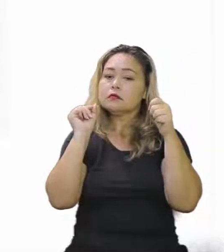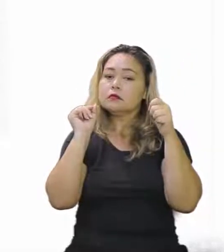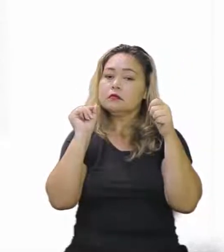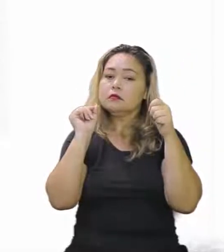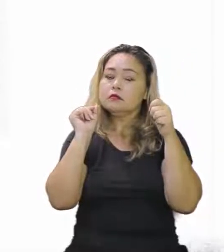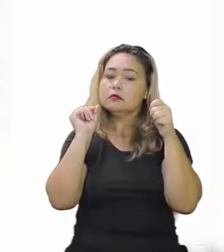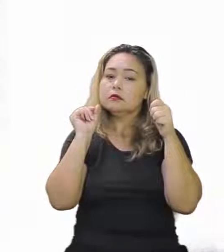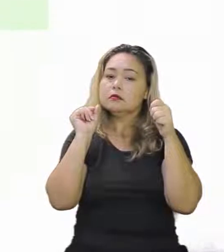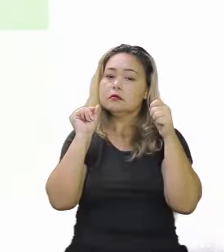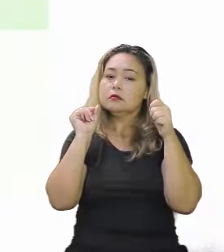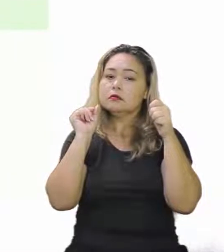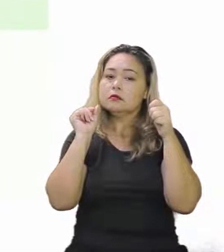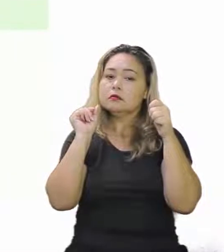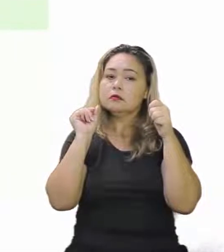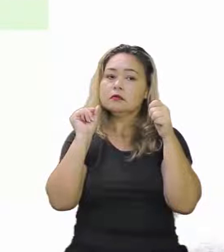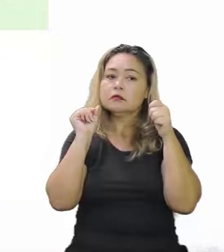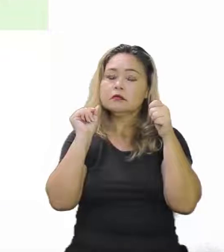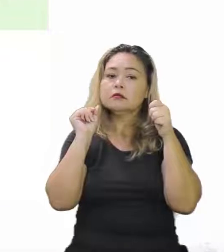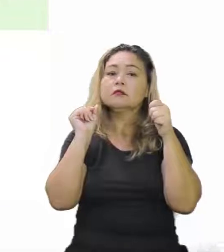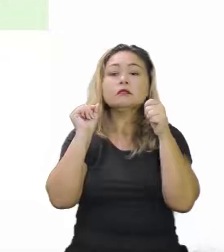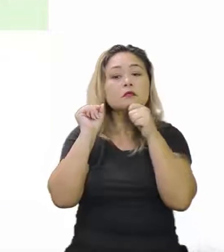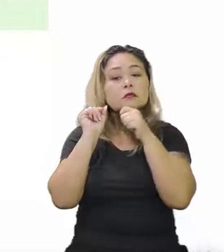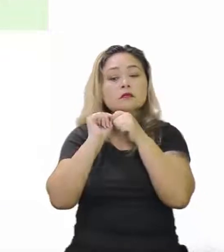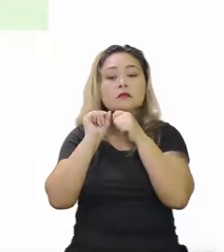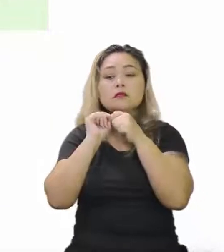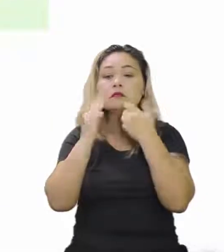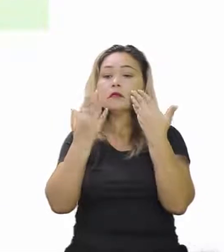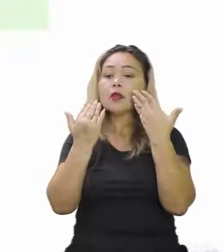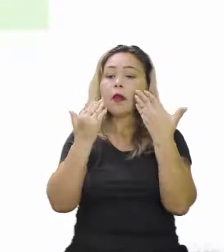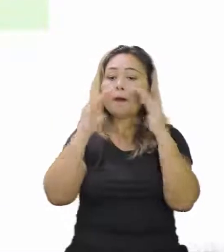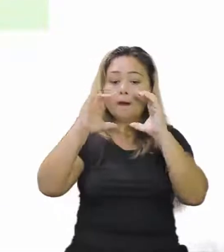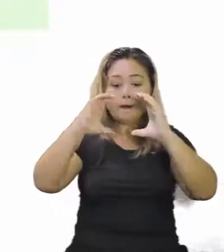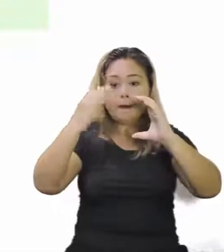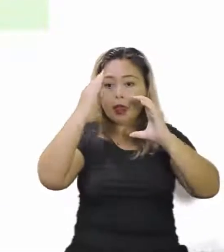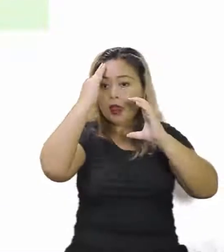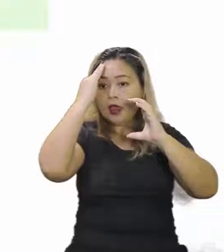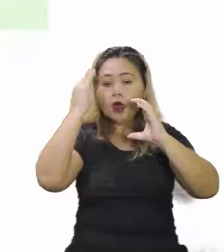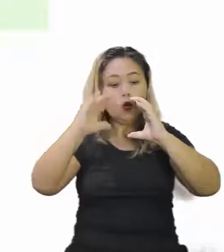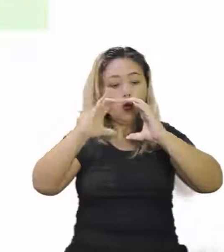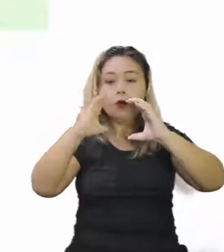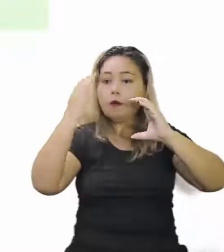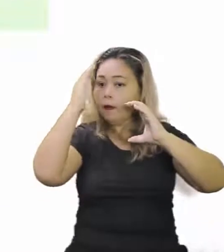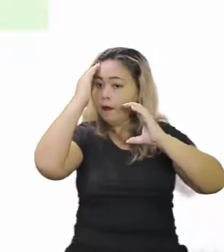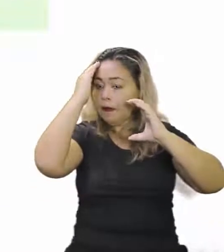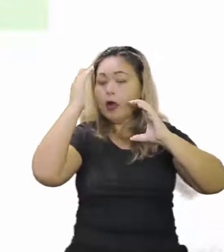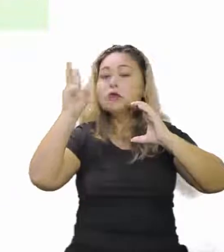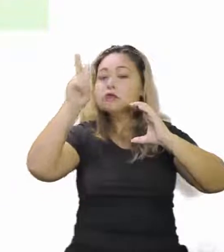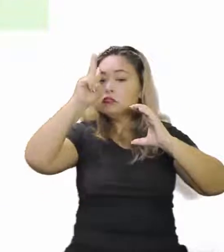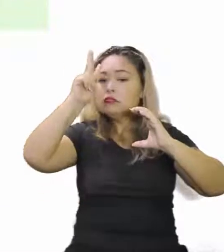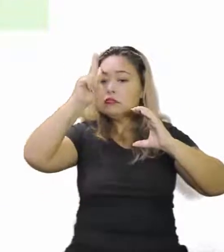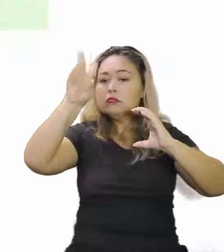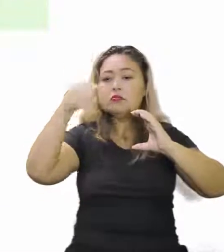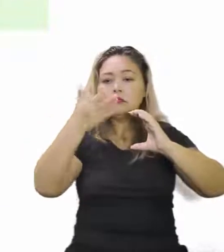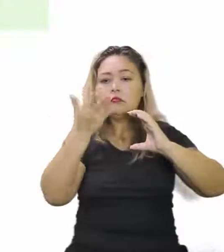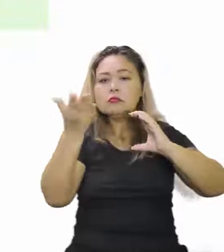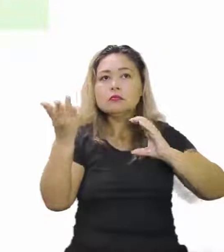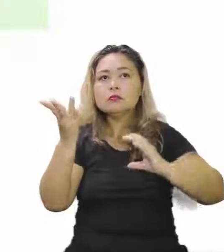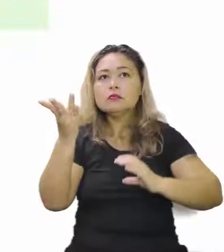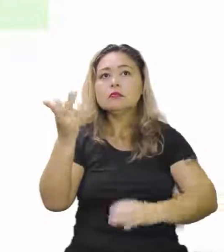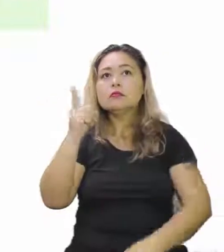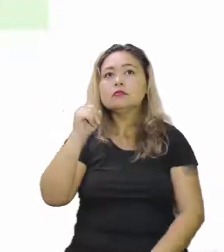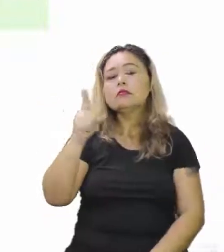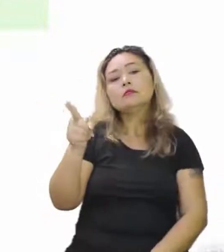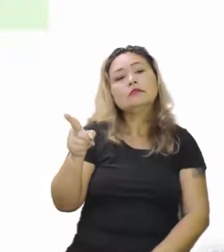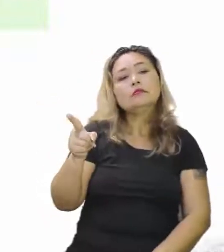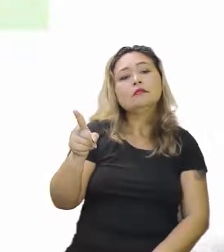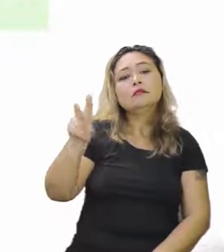fabricação, tá, de pneus. Olha aí a questão da história, leia isso aí,